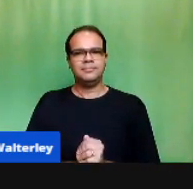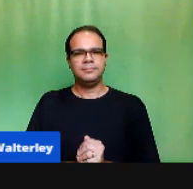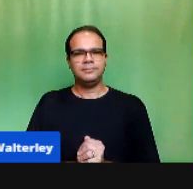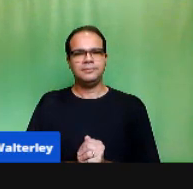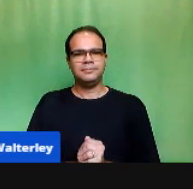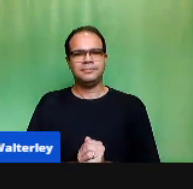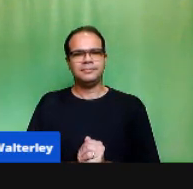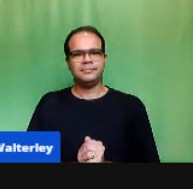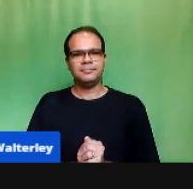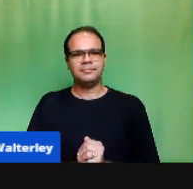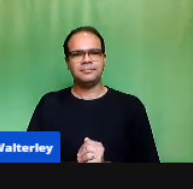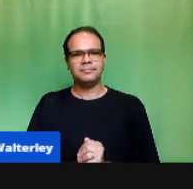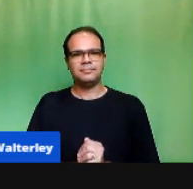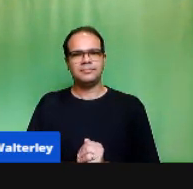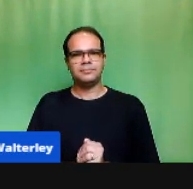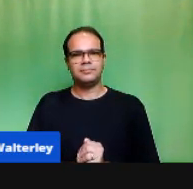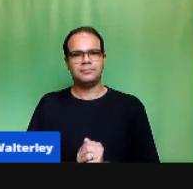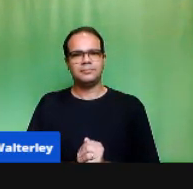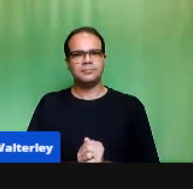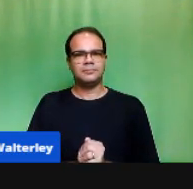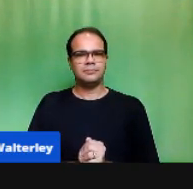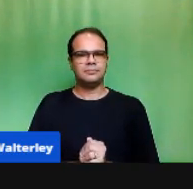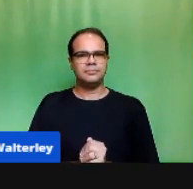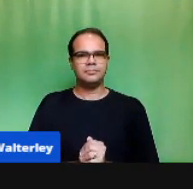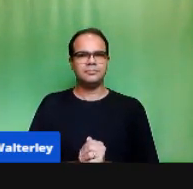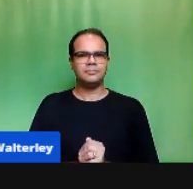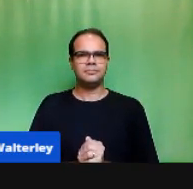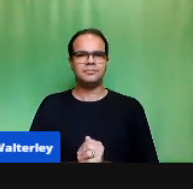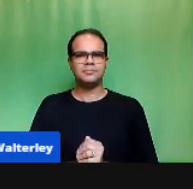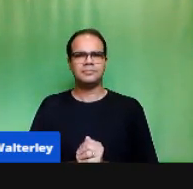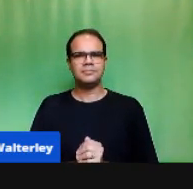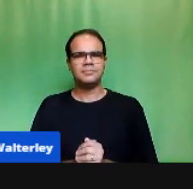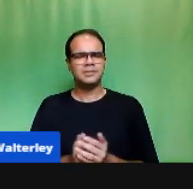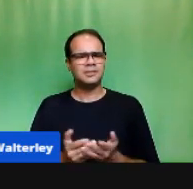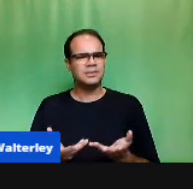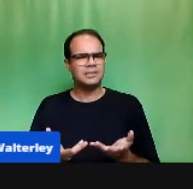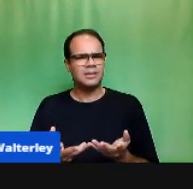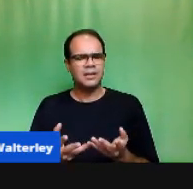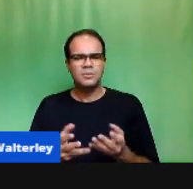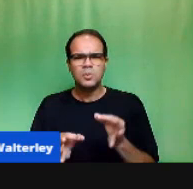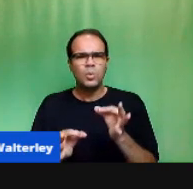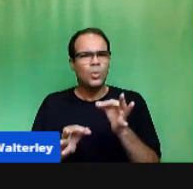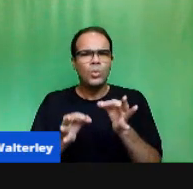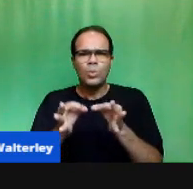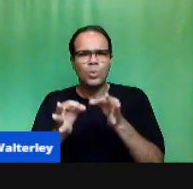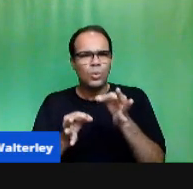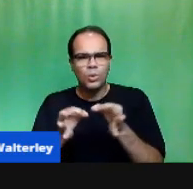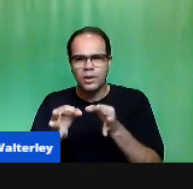Como estruturar uma aula remota?